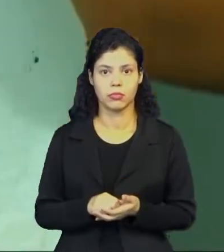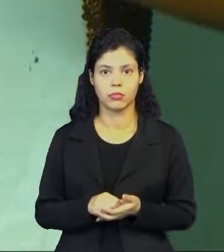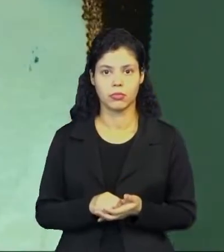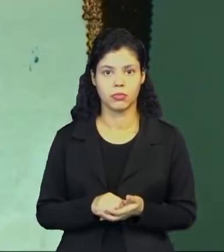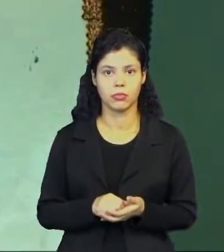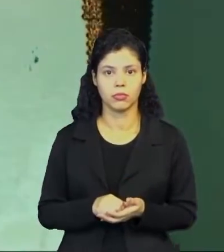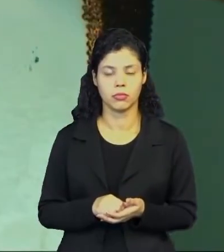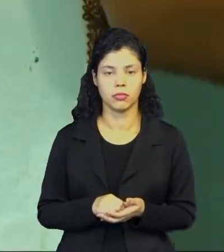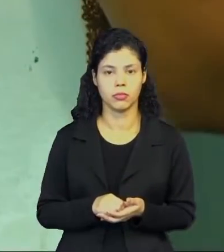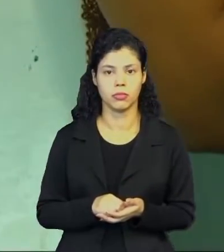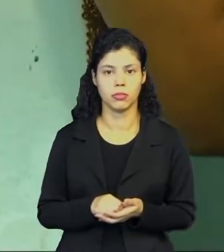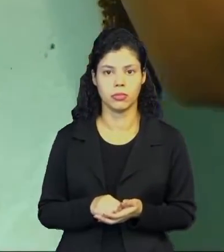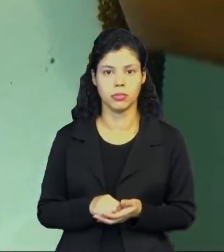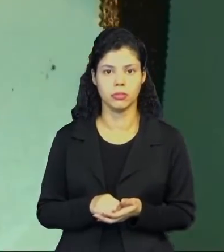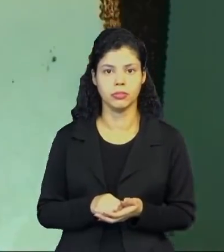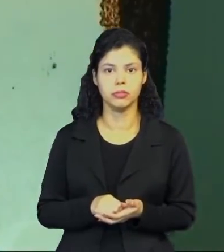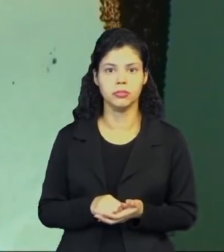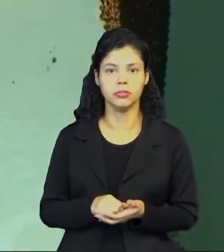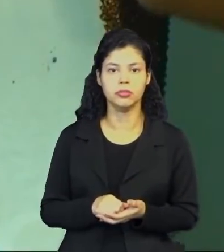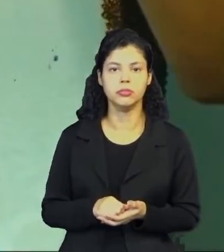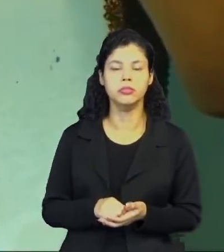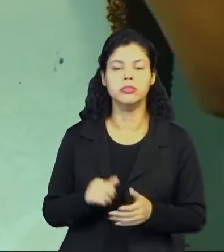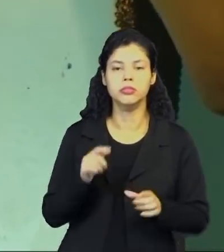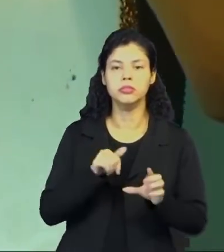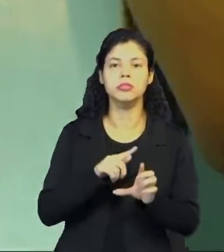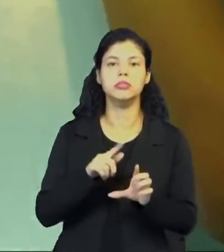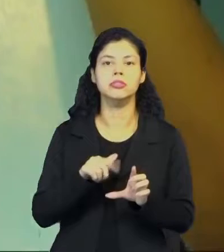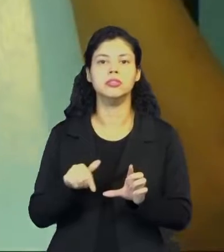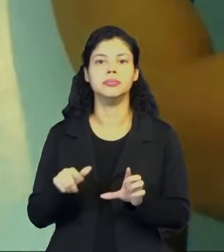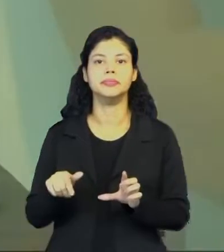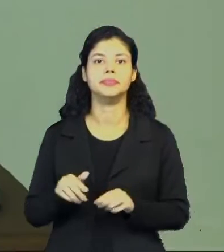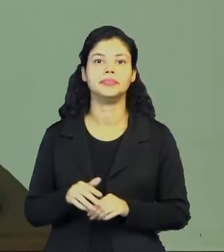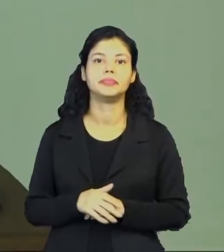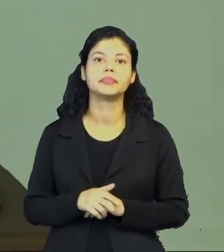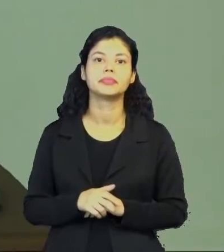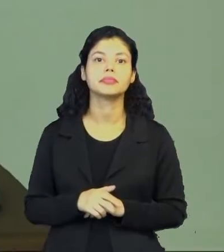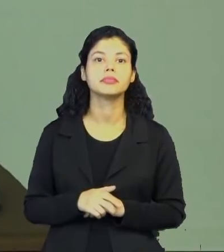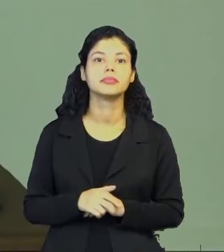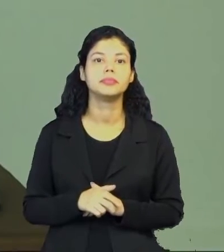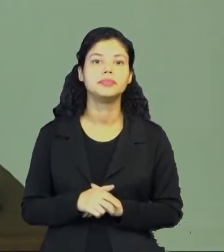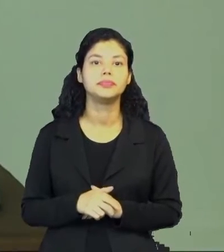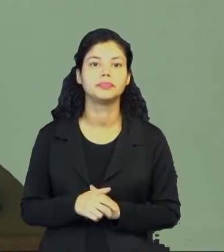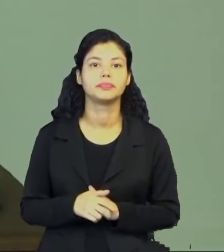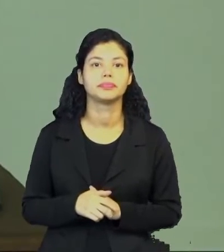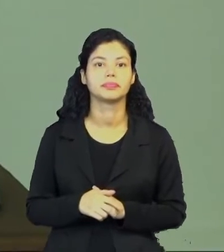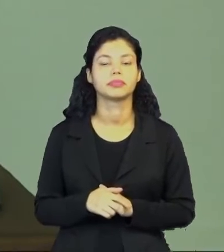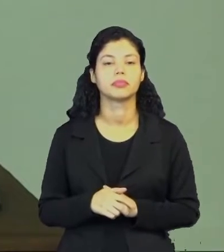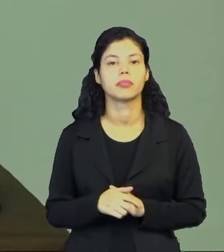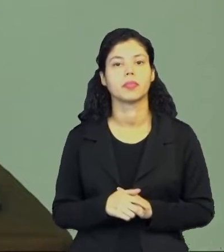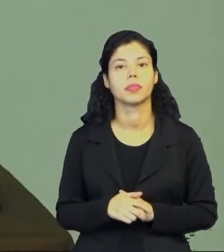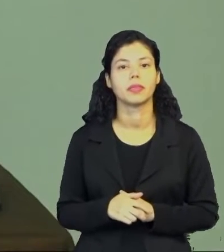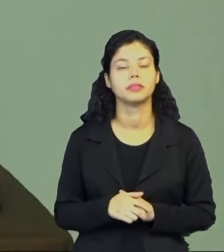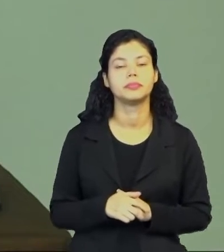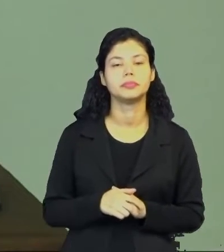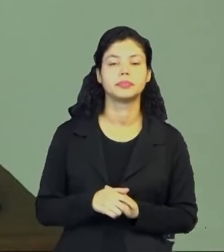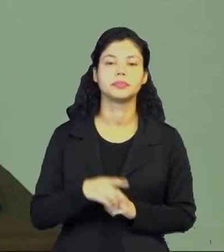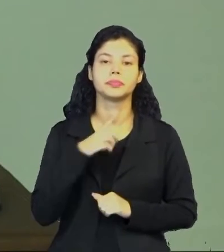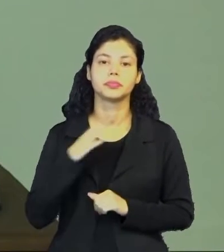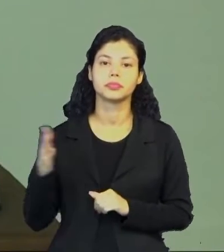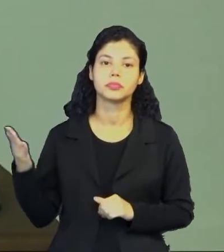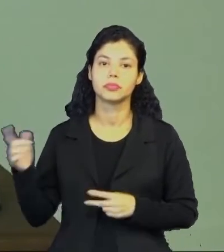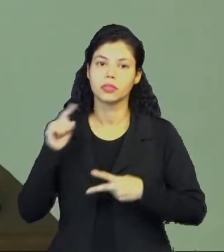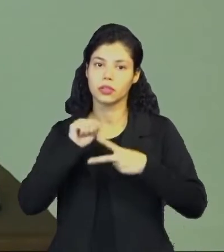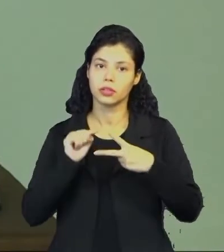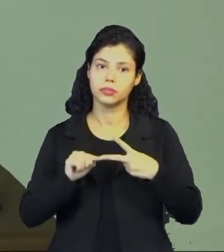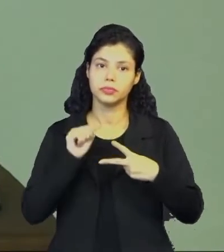comigo o gráfico que a gente viu anteriormente, ó. Nesse gráfico não, perdão, nessa tabela, assim como, né, eu